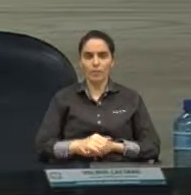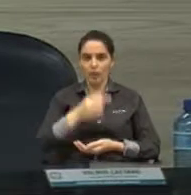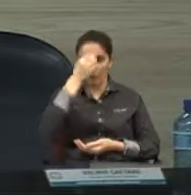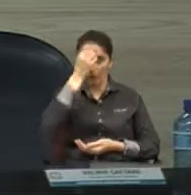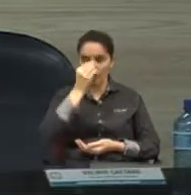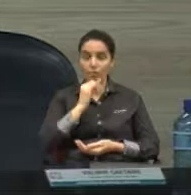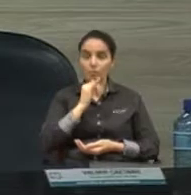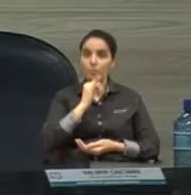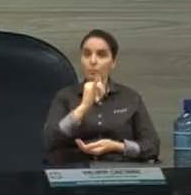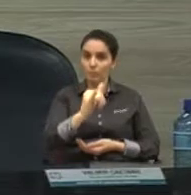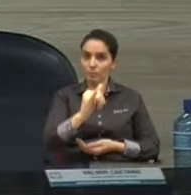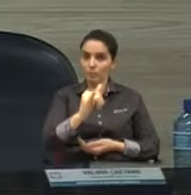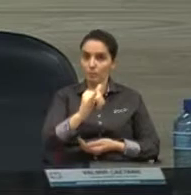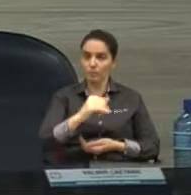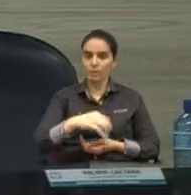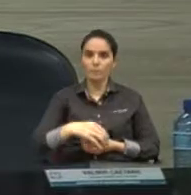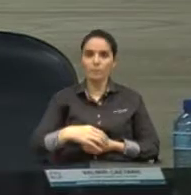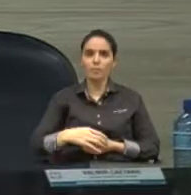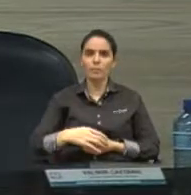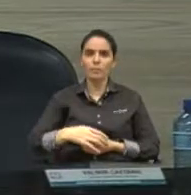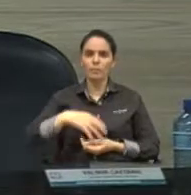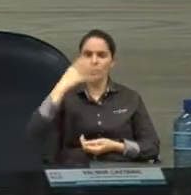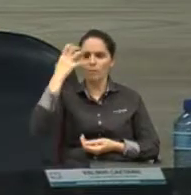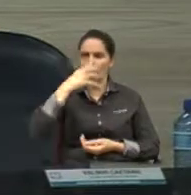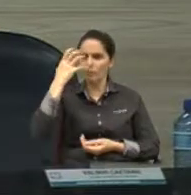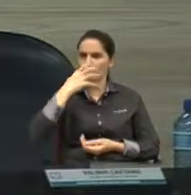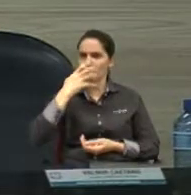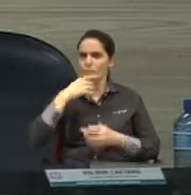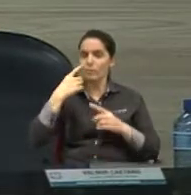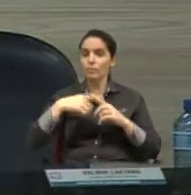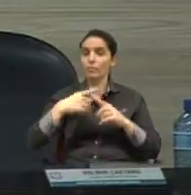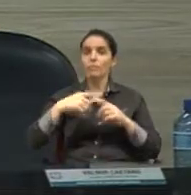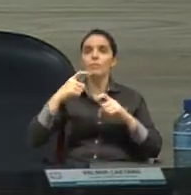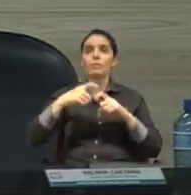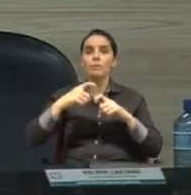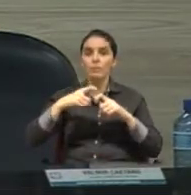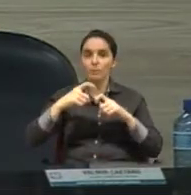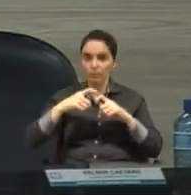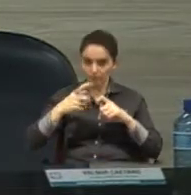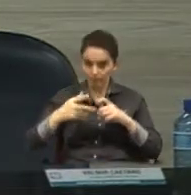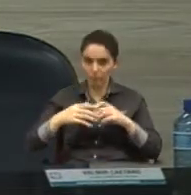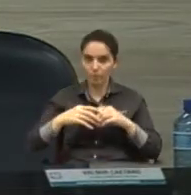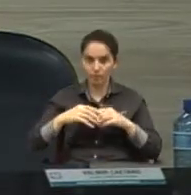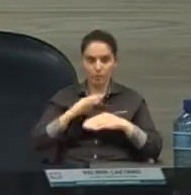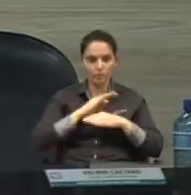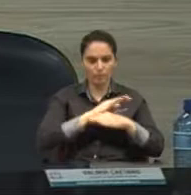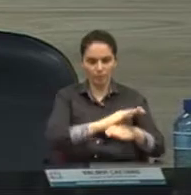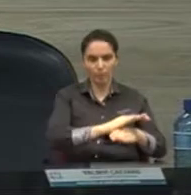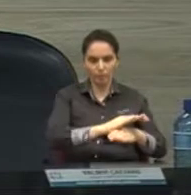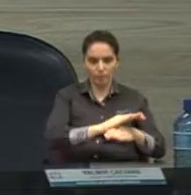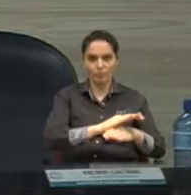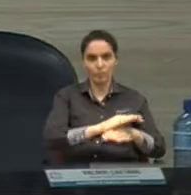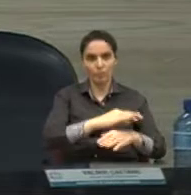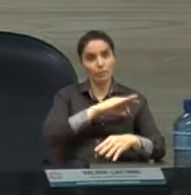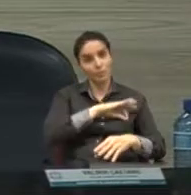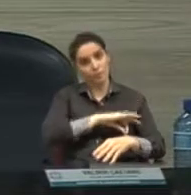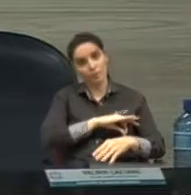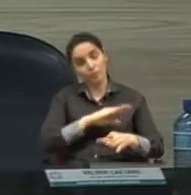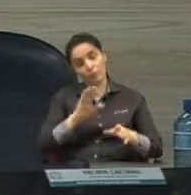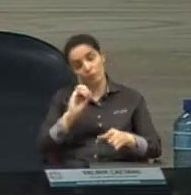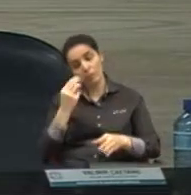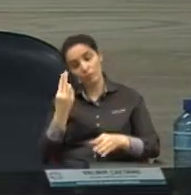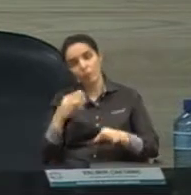que eu, como médico de emergência, de pronto-socorro, lidando com a vida, atendendo desde policial até o bandido que muitas vezes chega